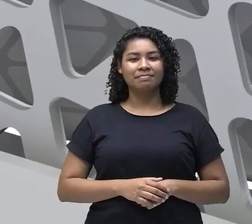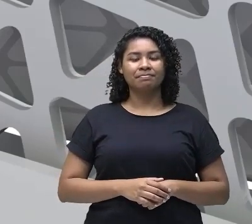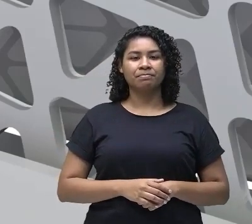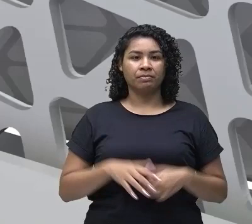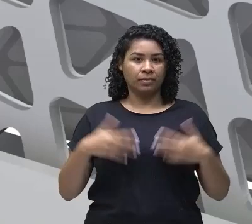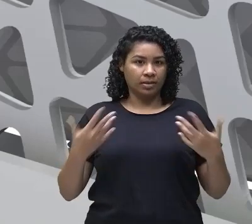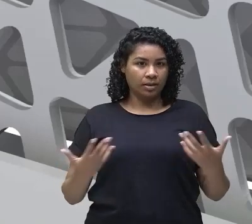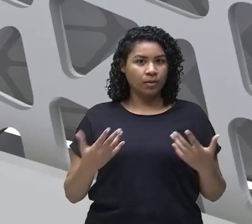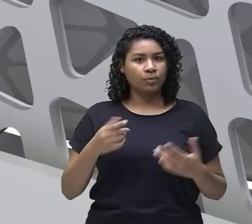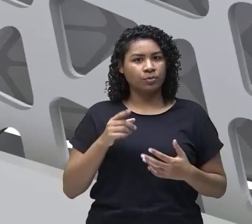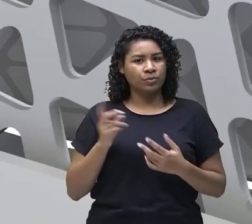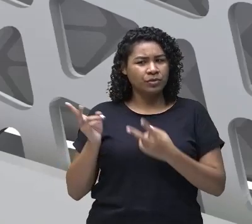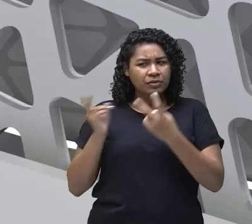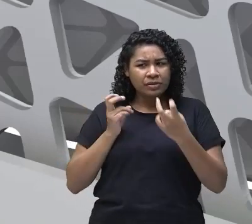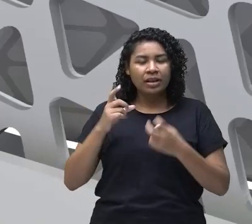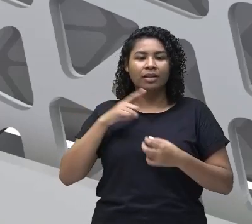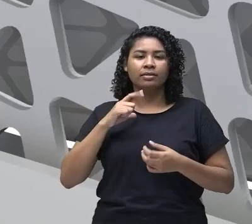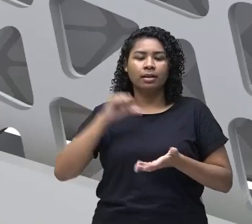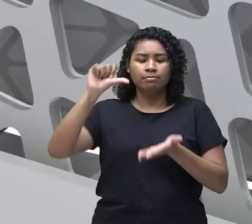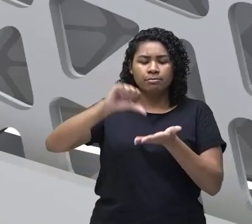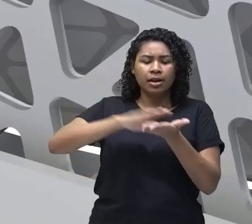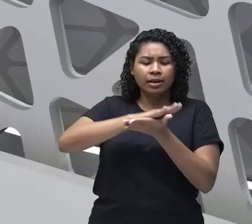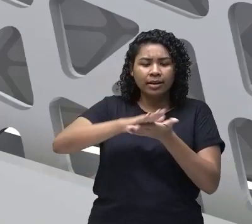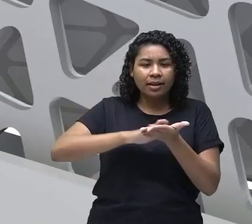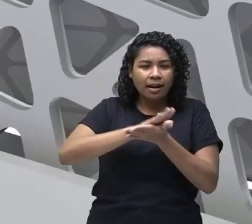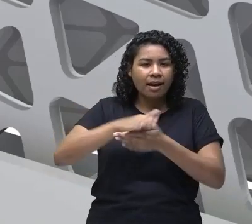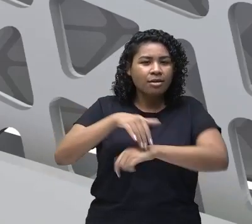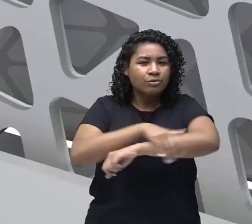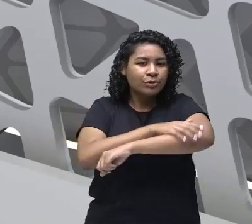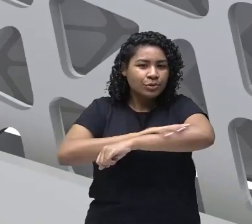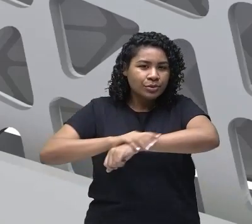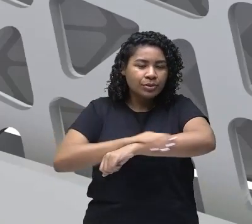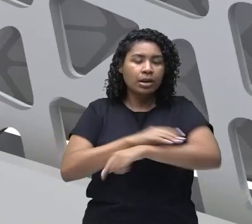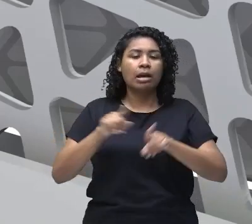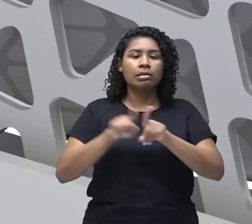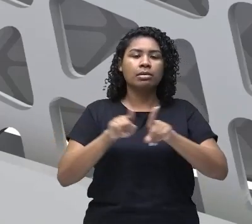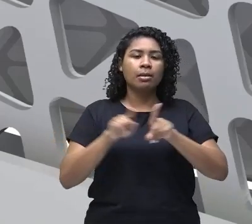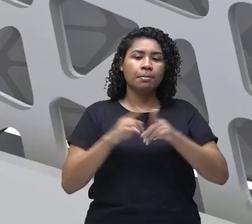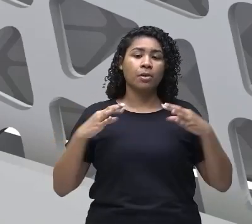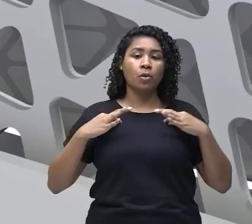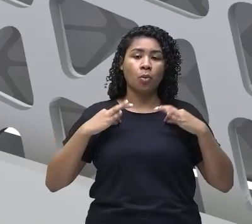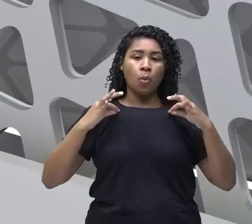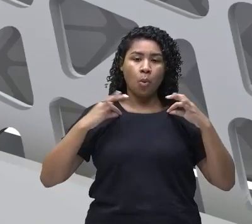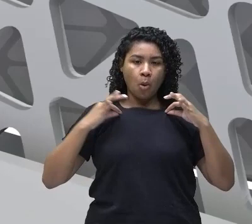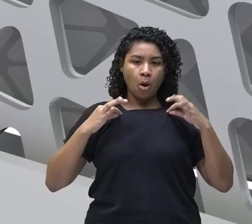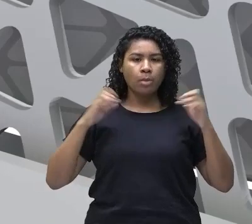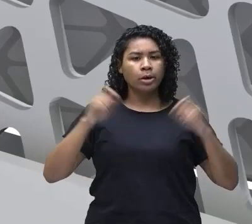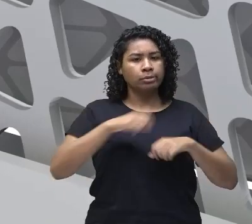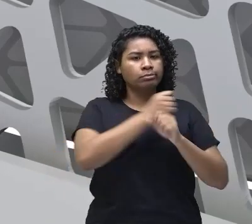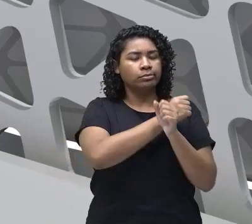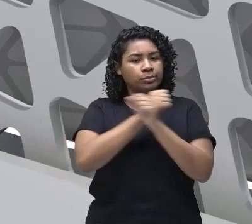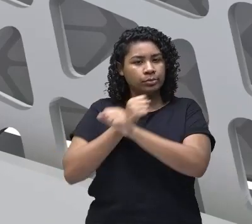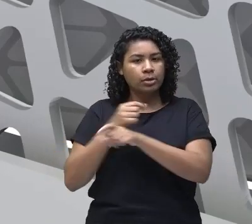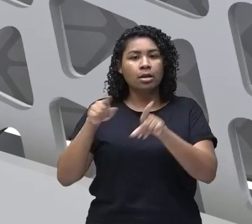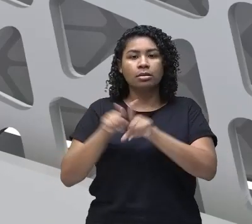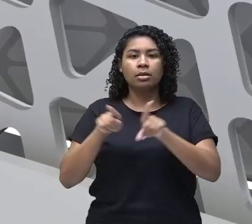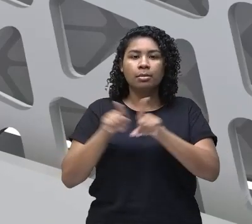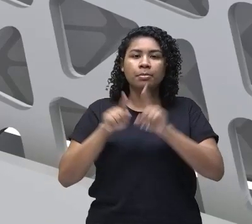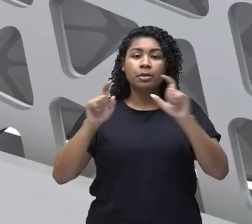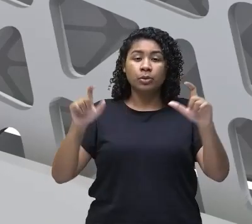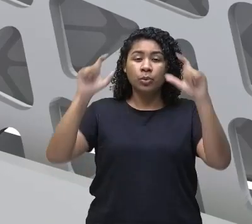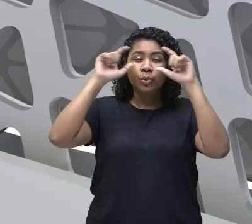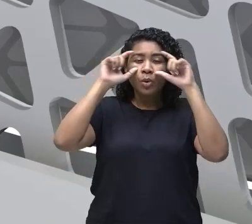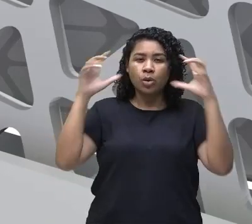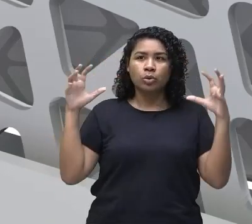ultravioletas. Vimos aí cremes, né, protetores solares, roupas que já têm aí proteção UV e os óculos sabendo que se